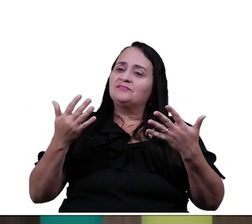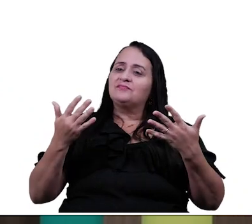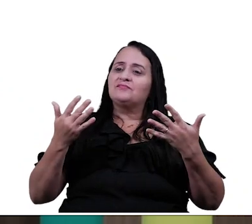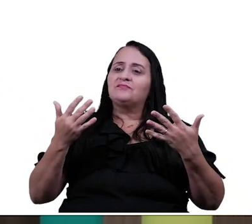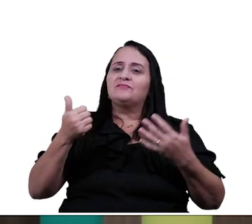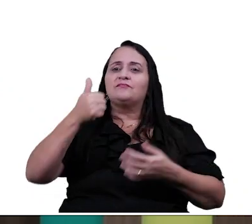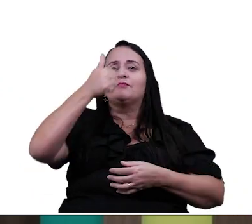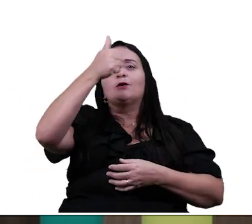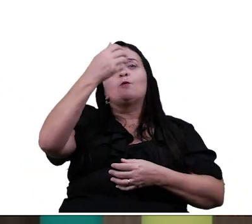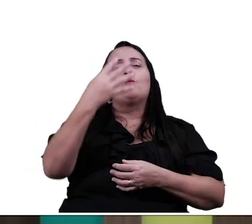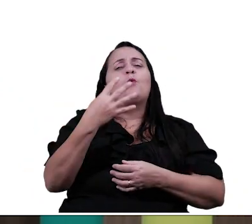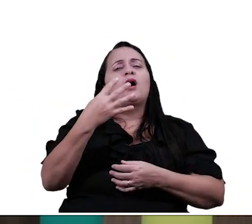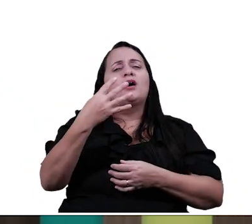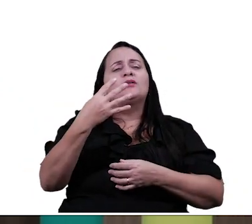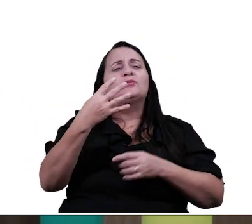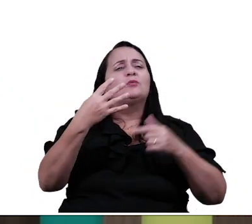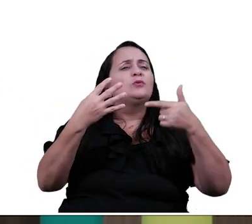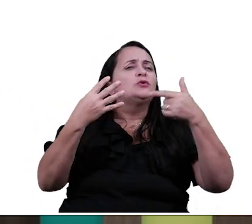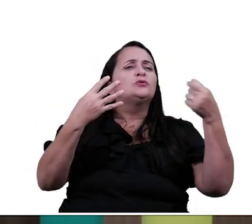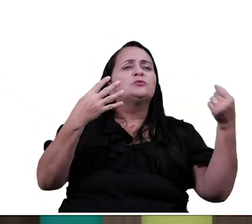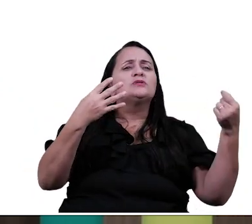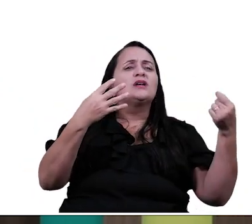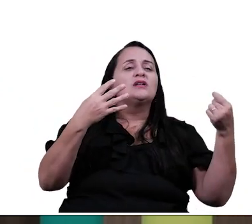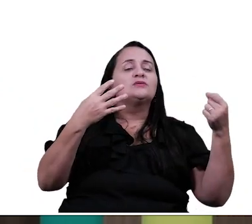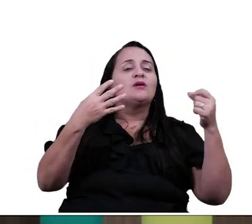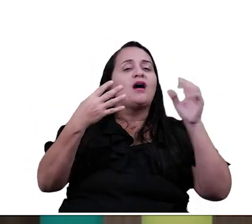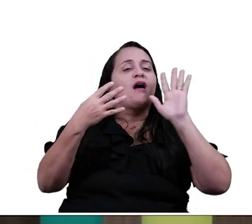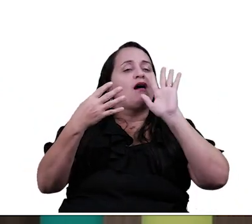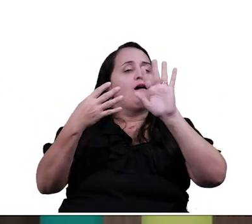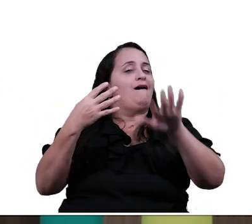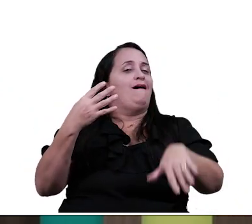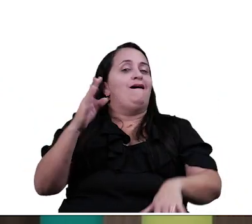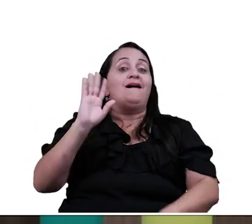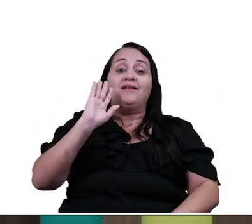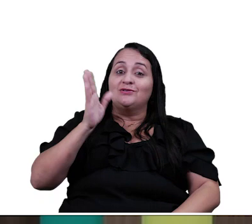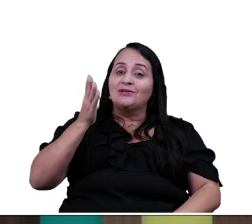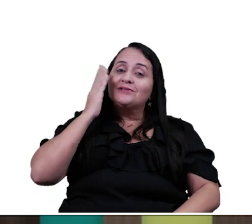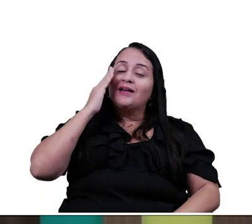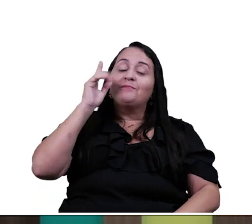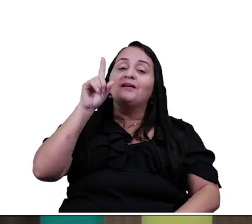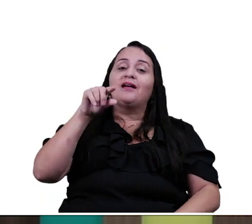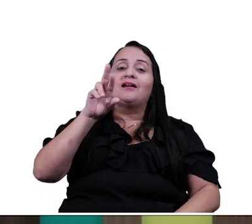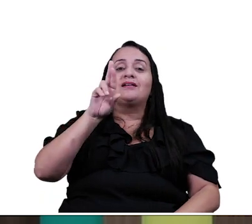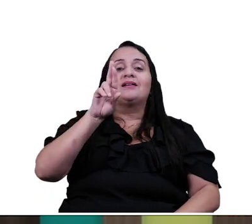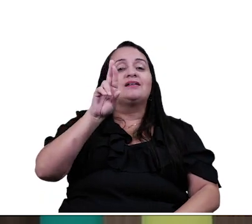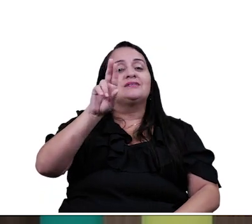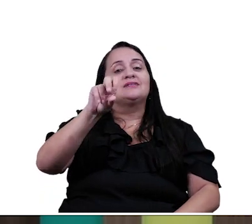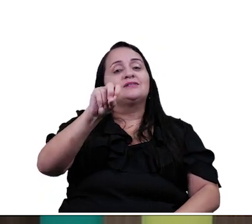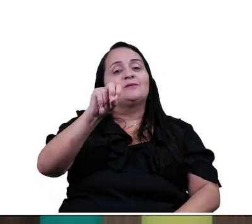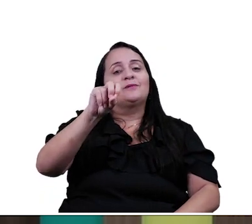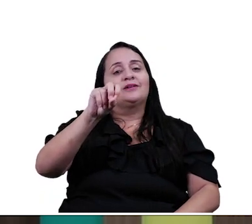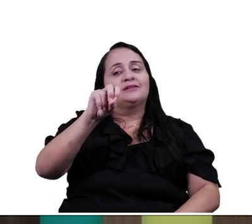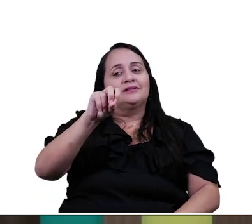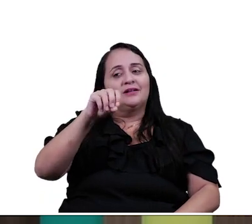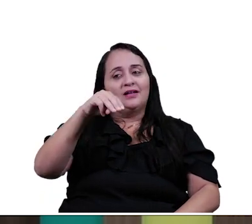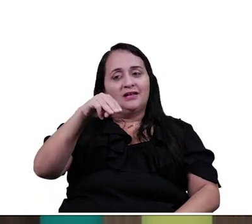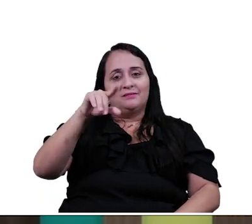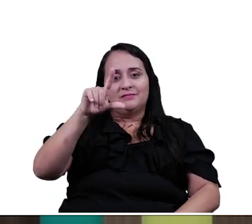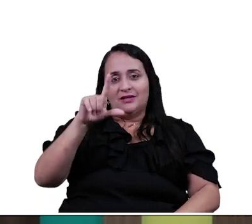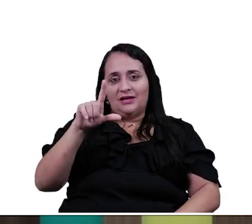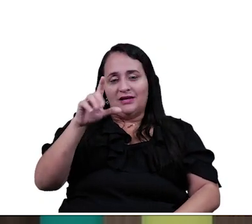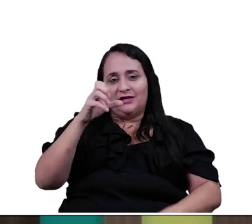Então, 1 quarto de 200 é 50. E 1 quarto foi de leite.